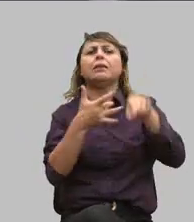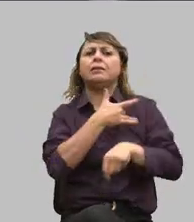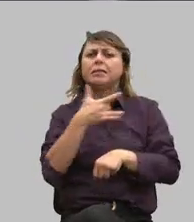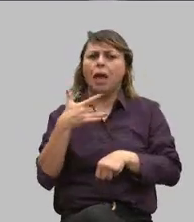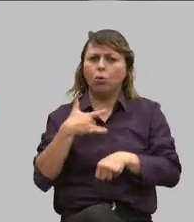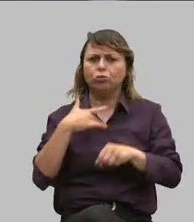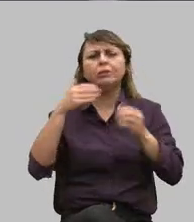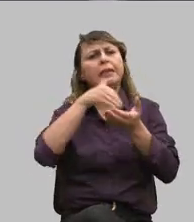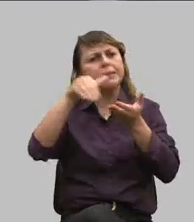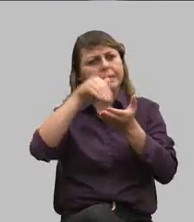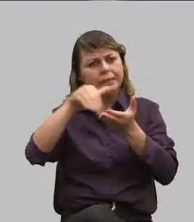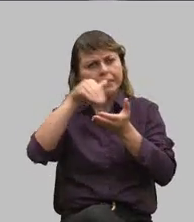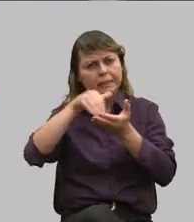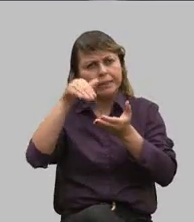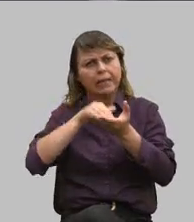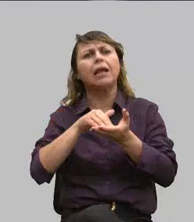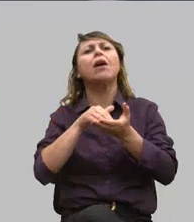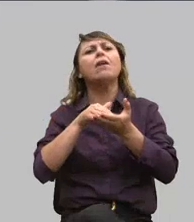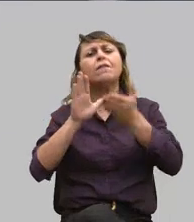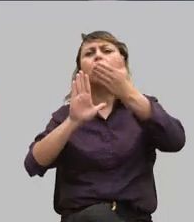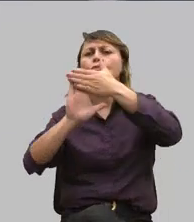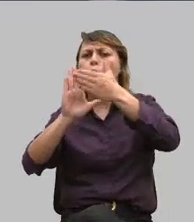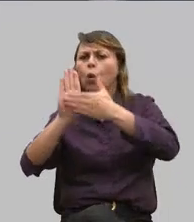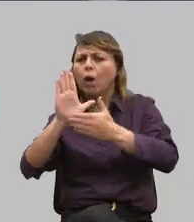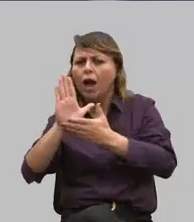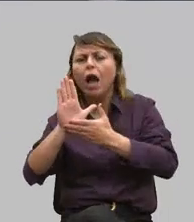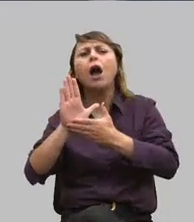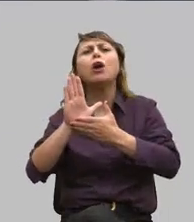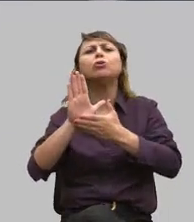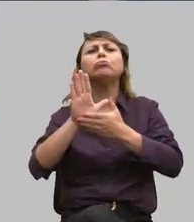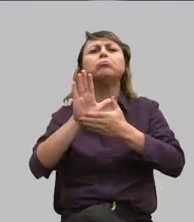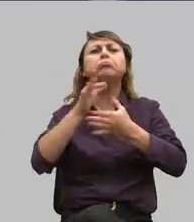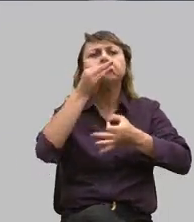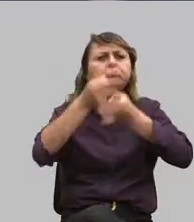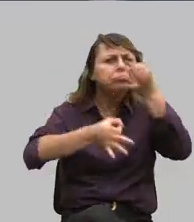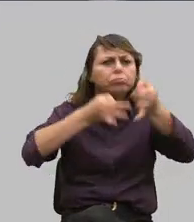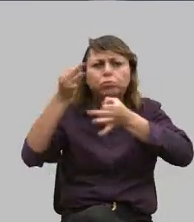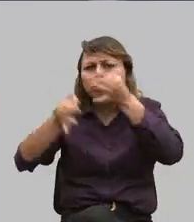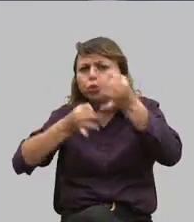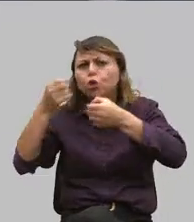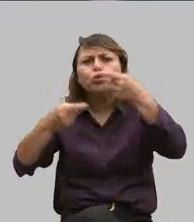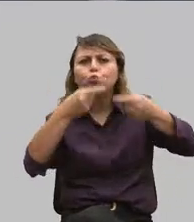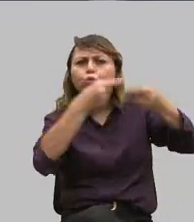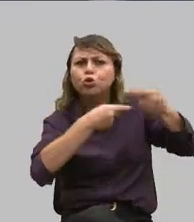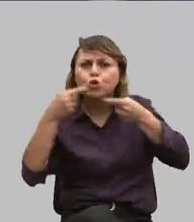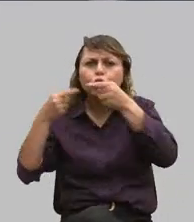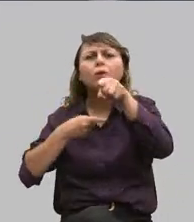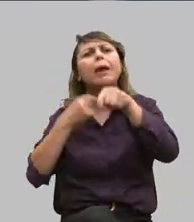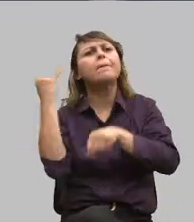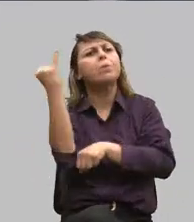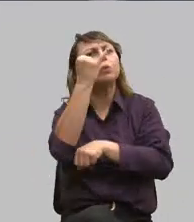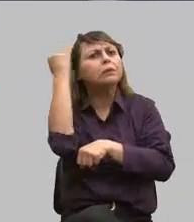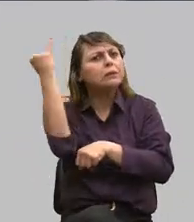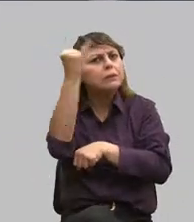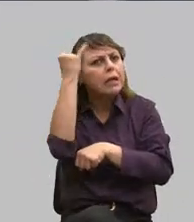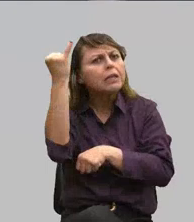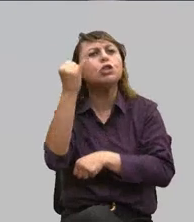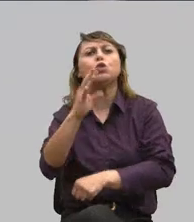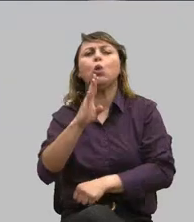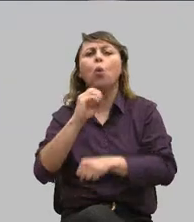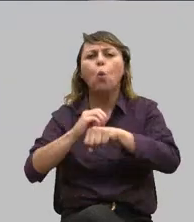Saúde a gente vem implementando e discutindo uma resolução conjunta que ela vai ser um importante instrumento de